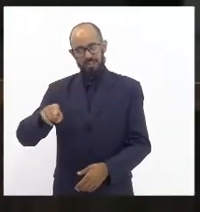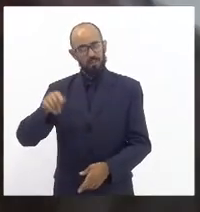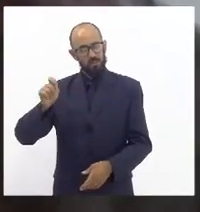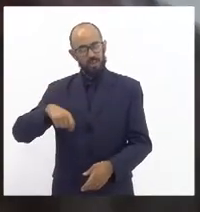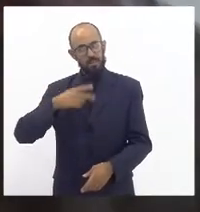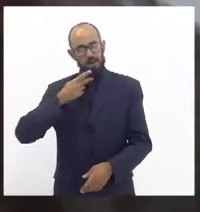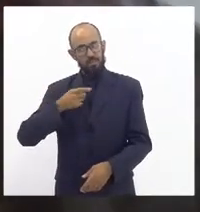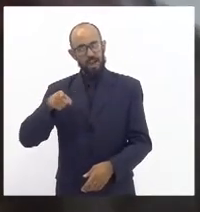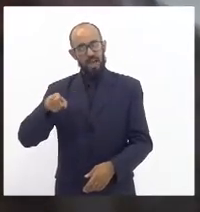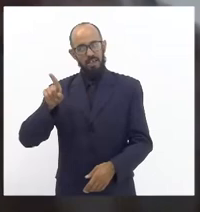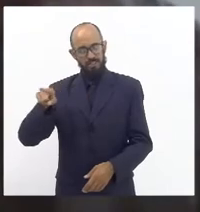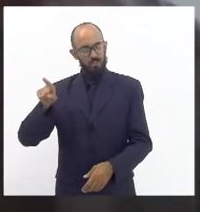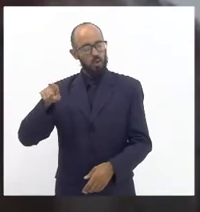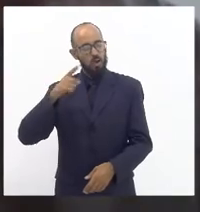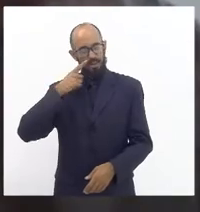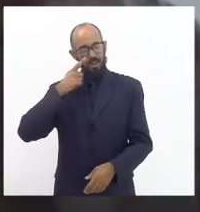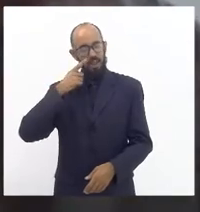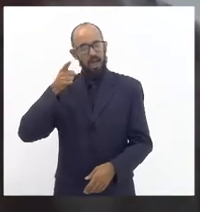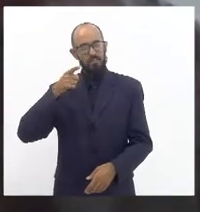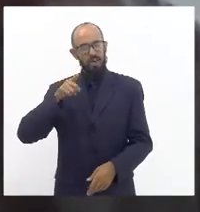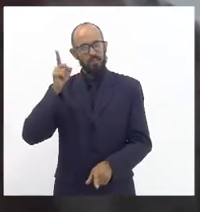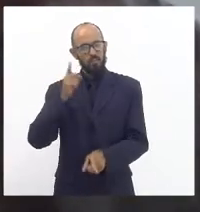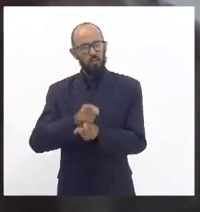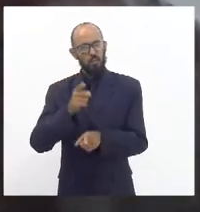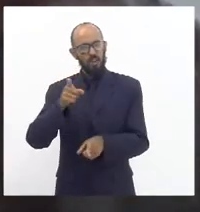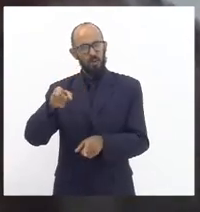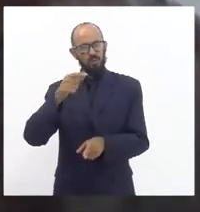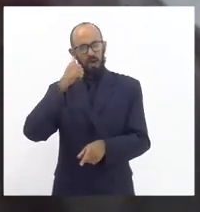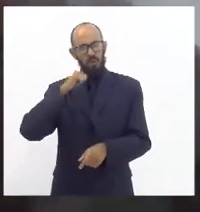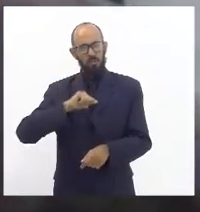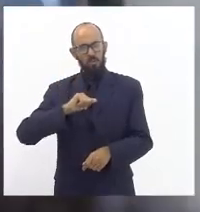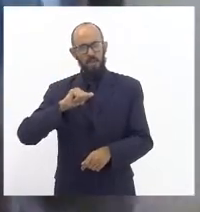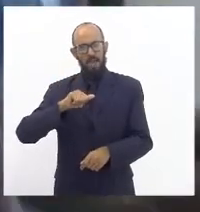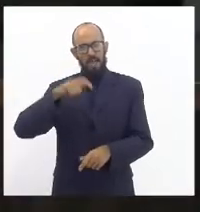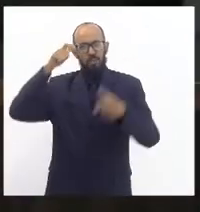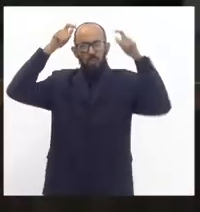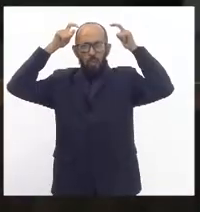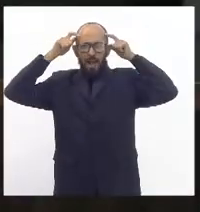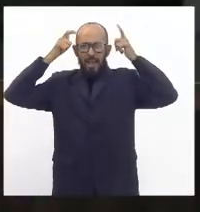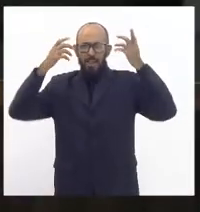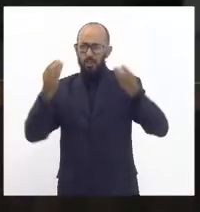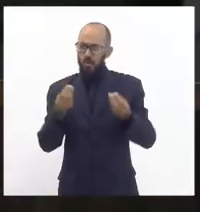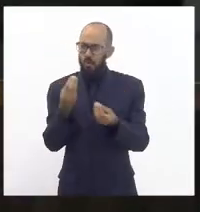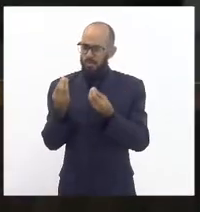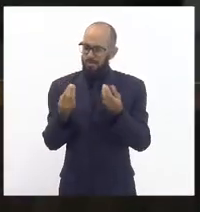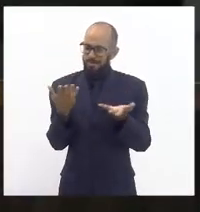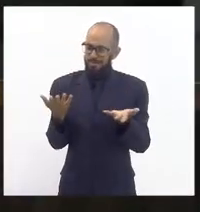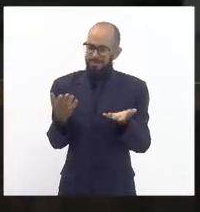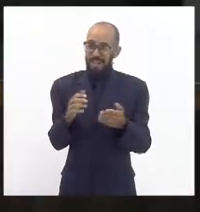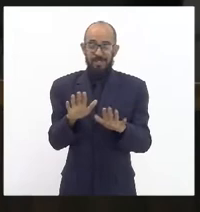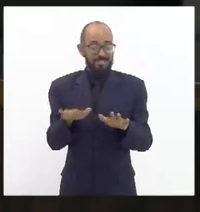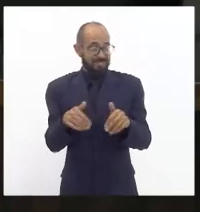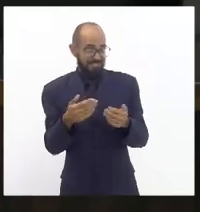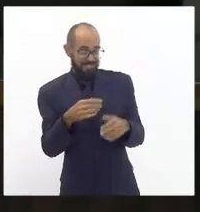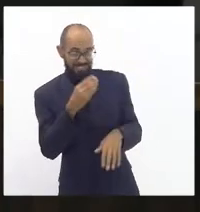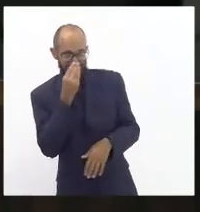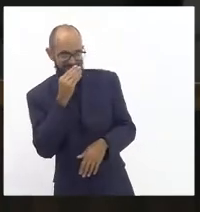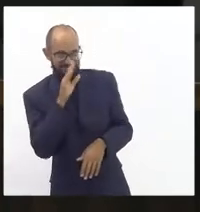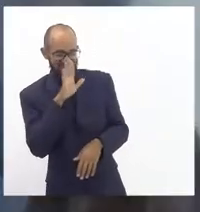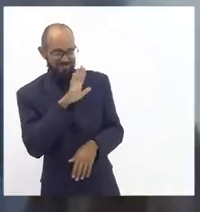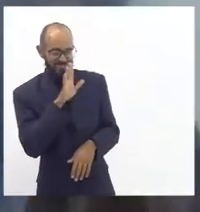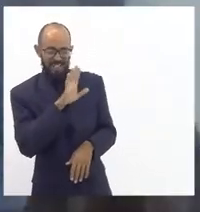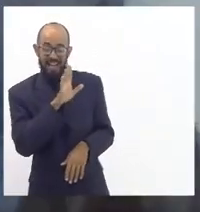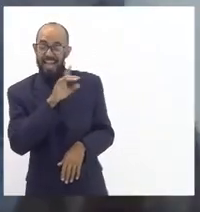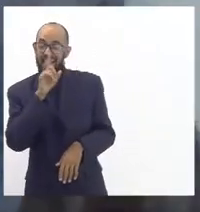falar minha mulher na cama que vai escolher Mas isso é deixa provar